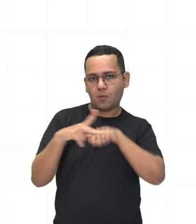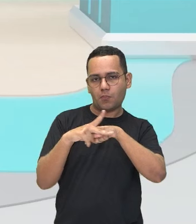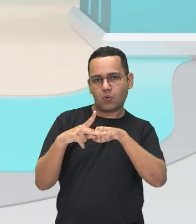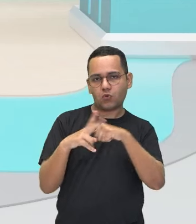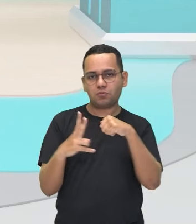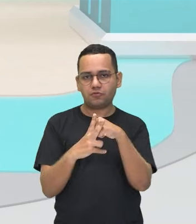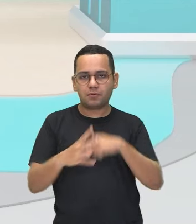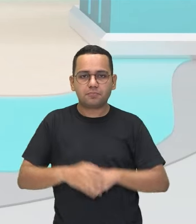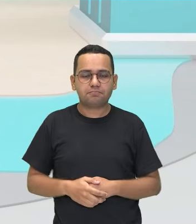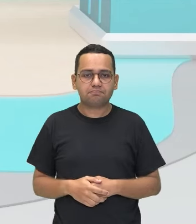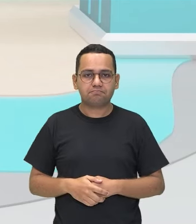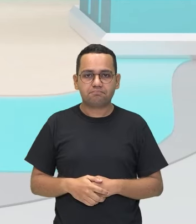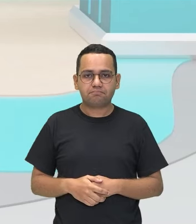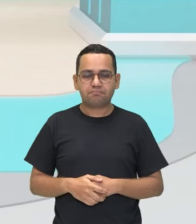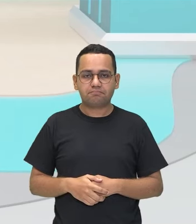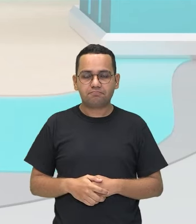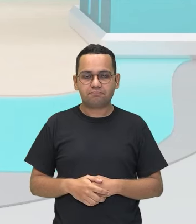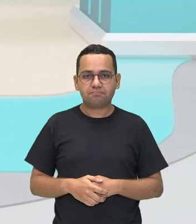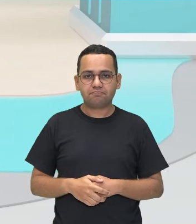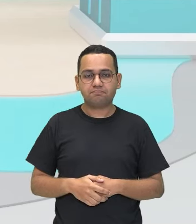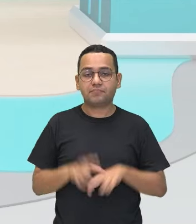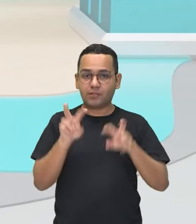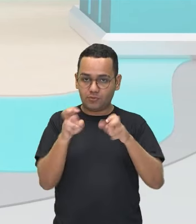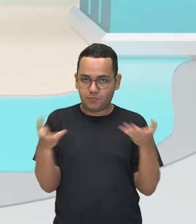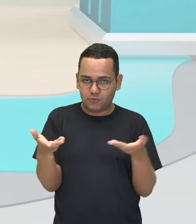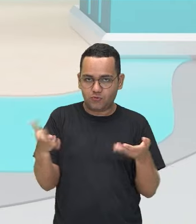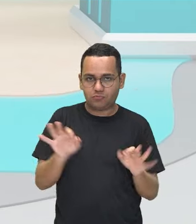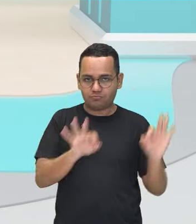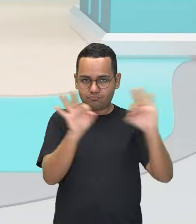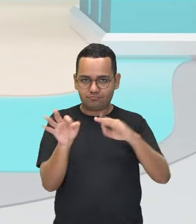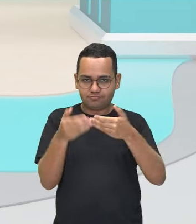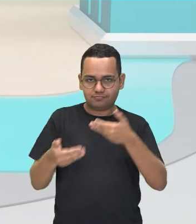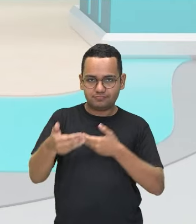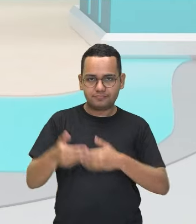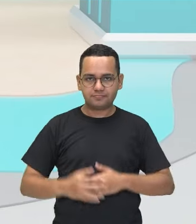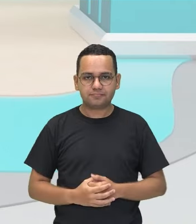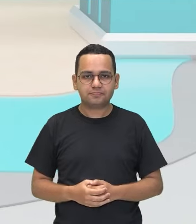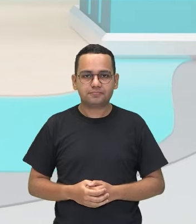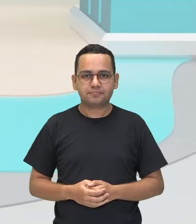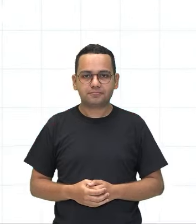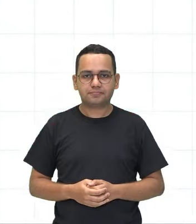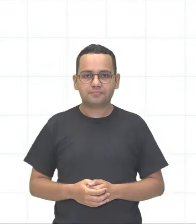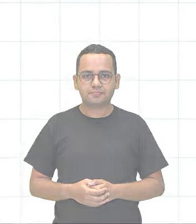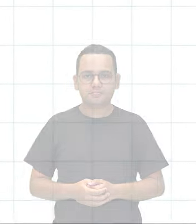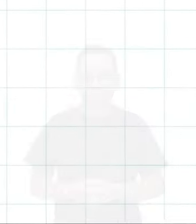e verbo. Então, esse é o nosso assunto da aula de hoje. Seguimos para a nossa aula.